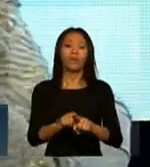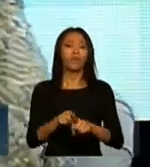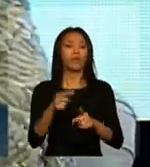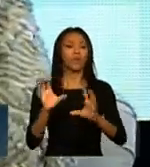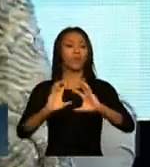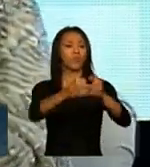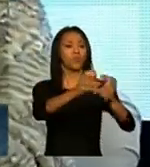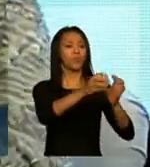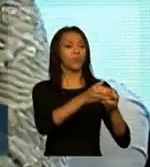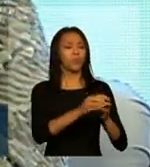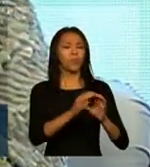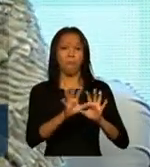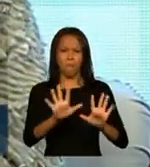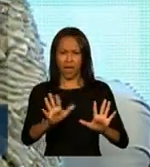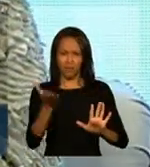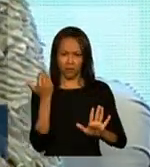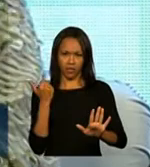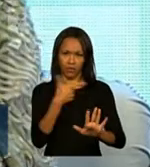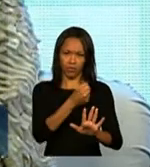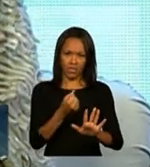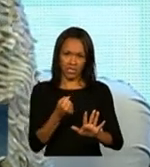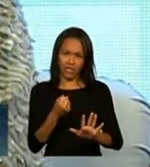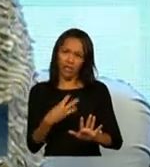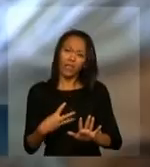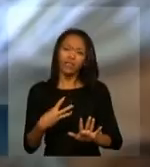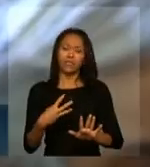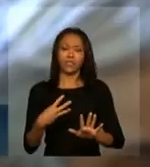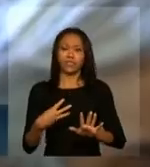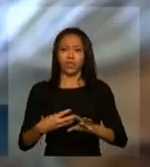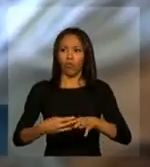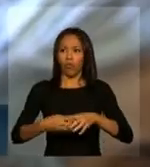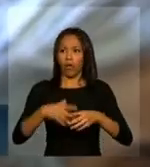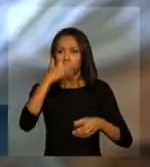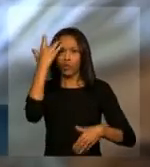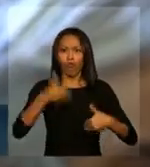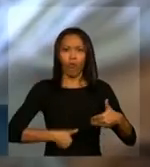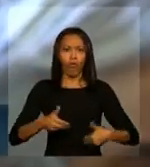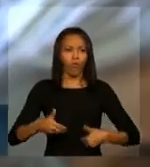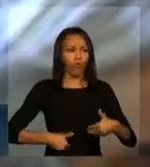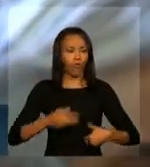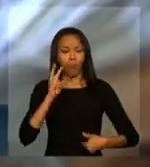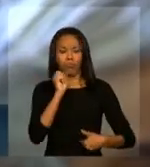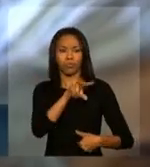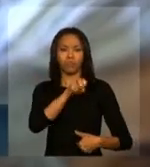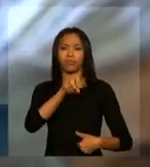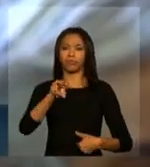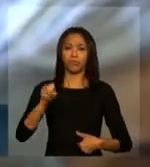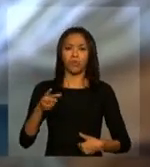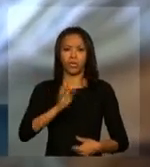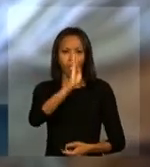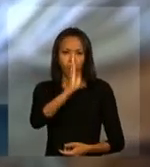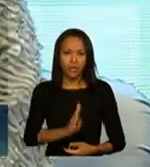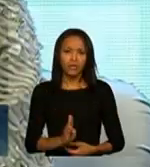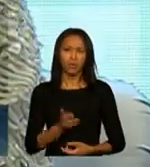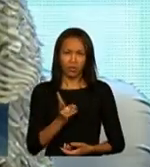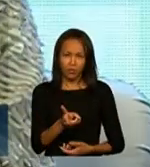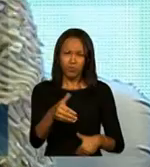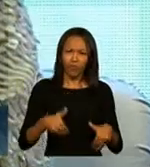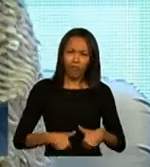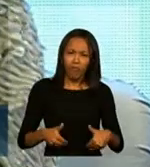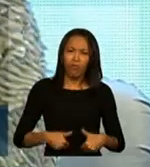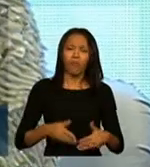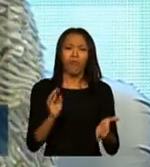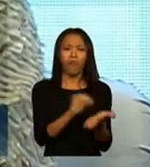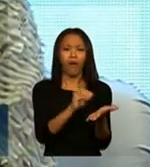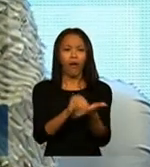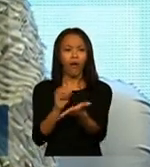fome, mas fome como você tinha em 2003, que nós herdamos, esse legado que nós herdamos de ter um país ainda com fome, no